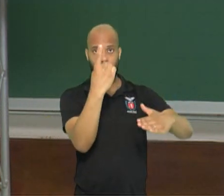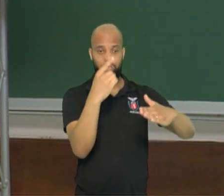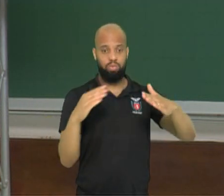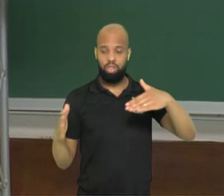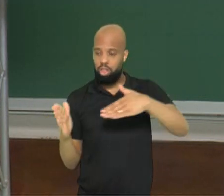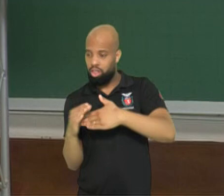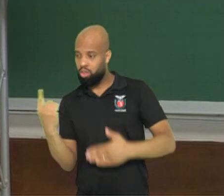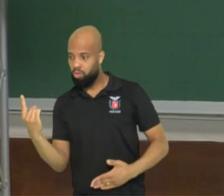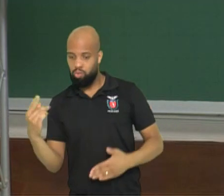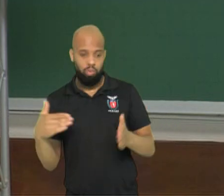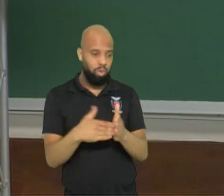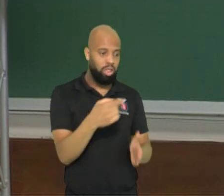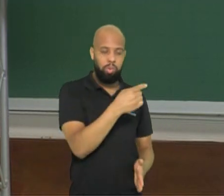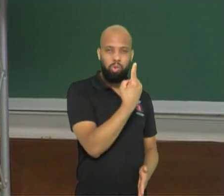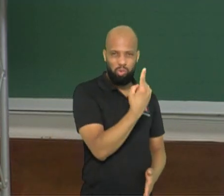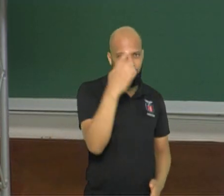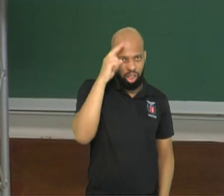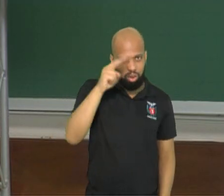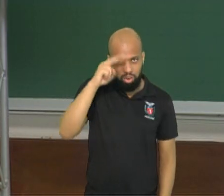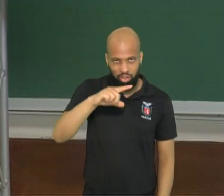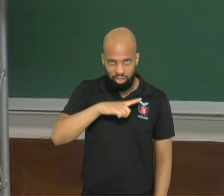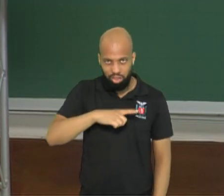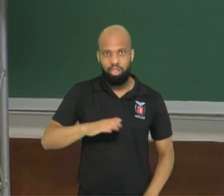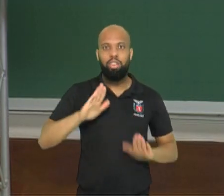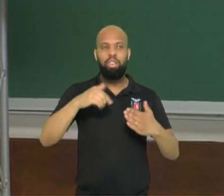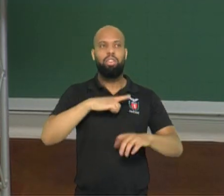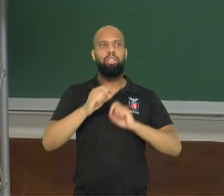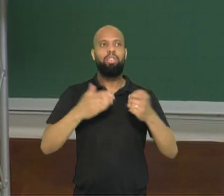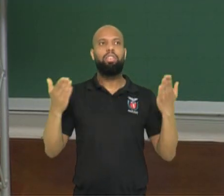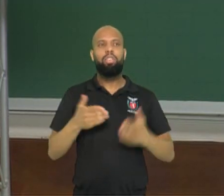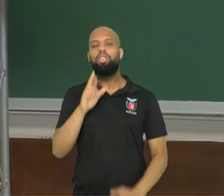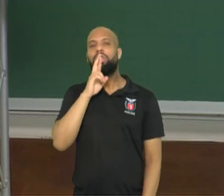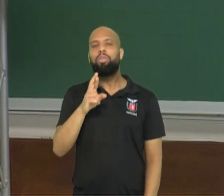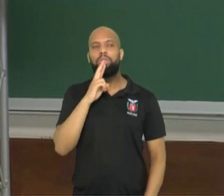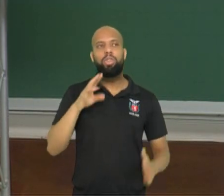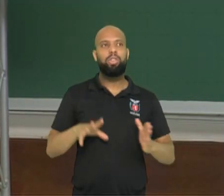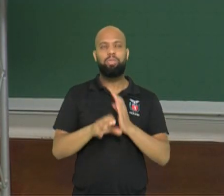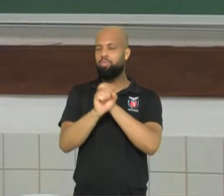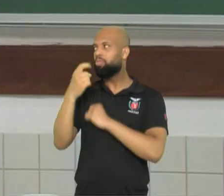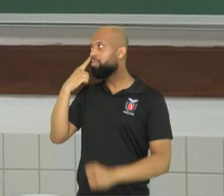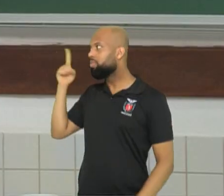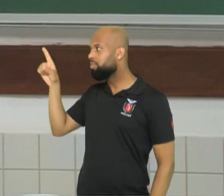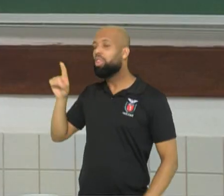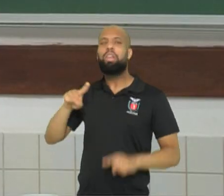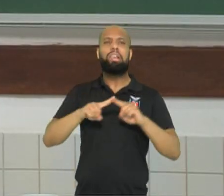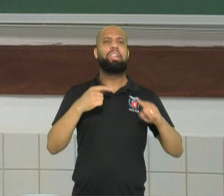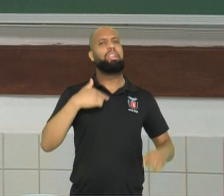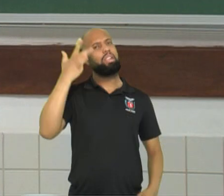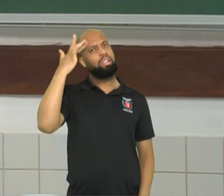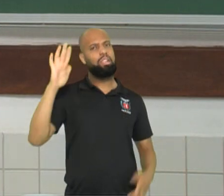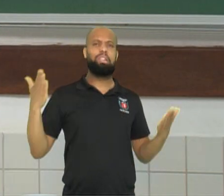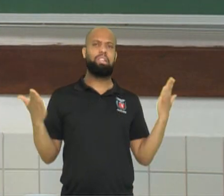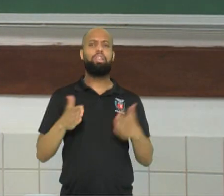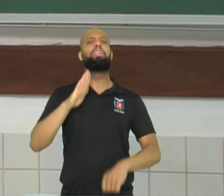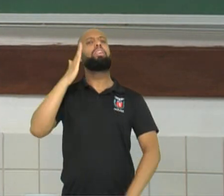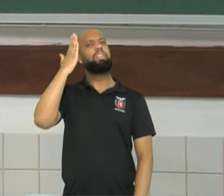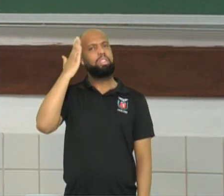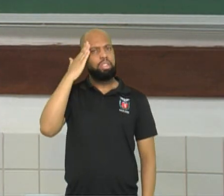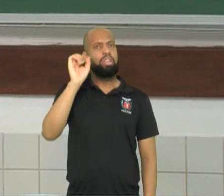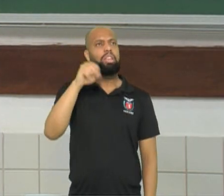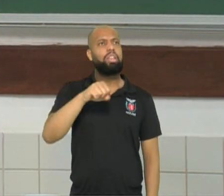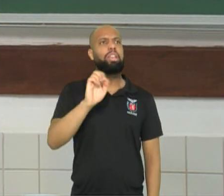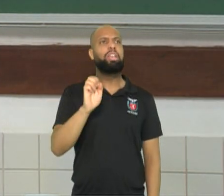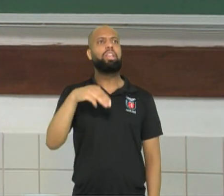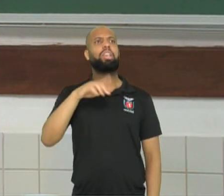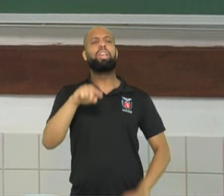o maior valor. Então, o que eu vou fazer? Eu vou resolver essa conta. Ah, professora, eu não sei agora. Sabe sim. Quem